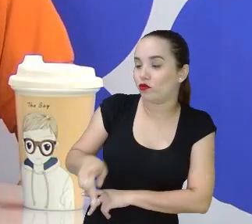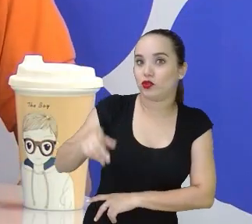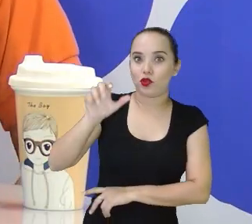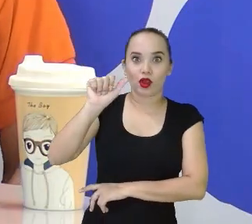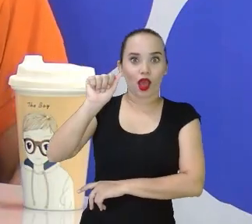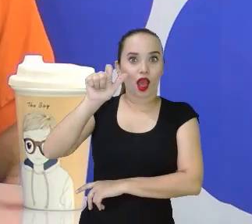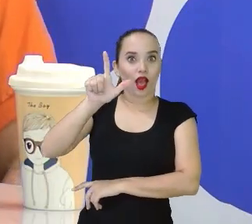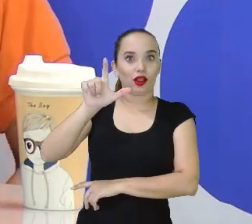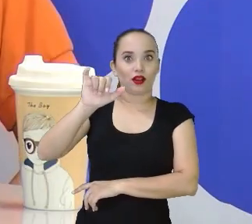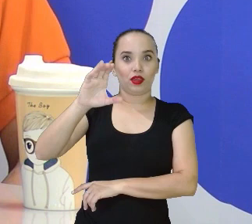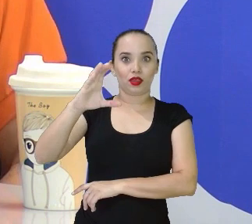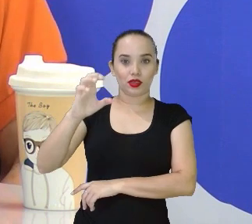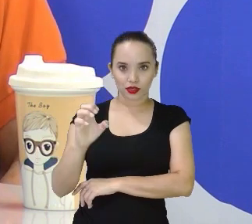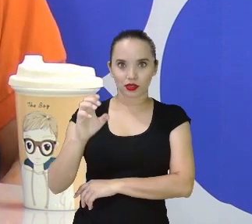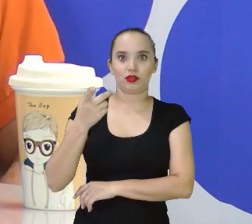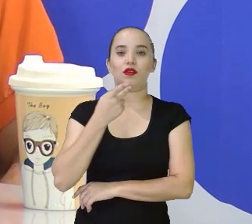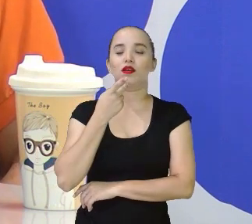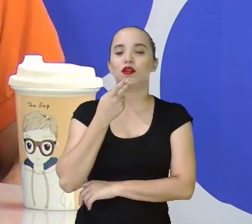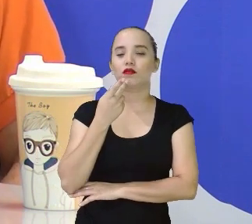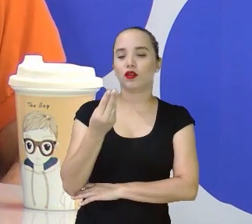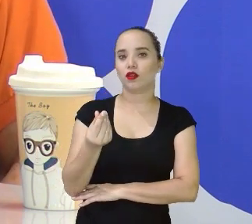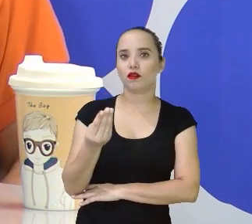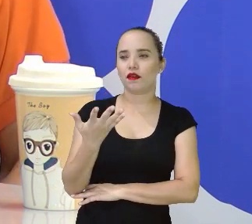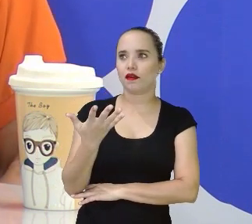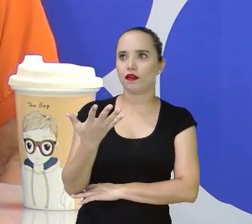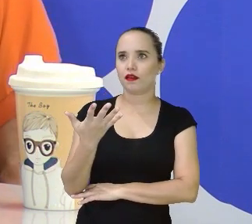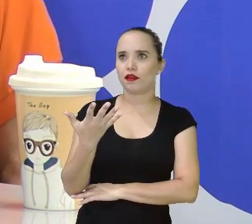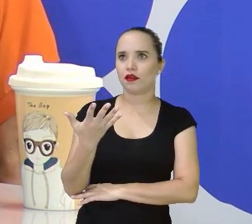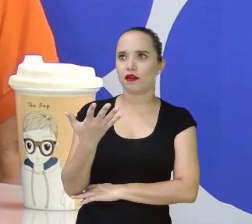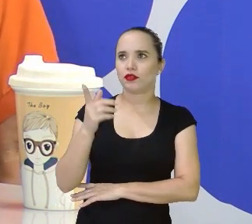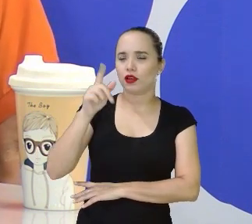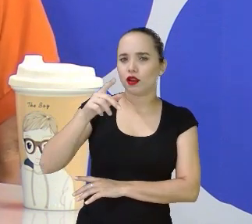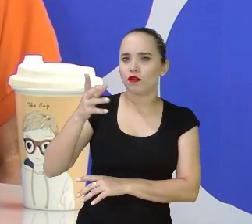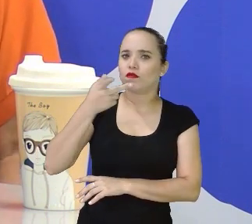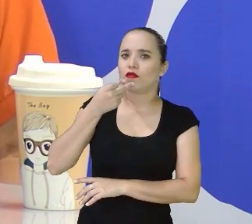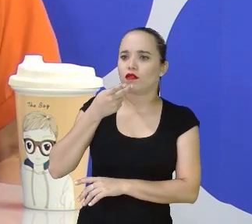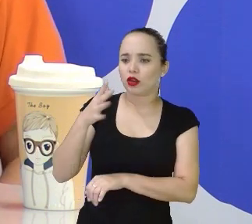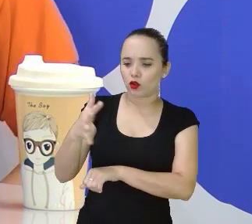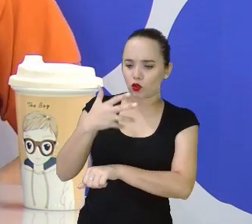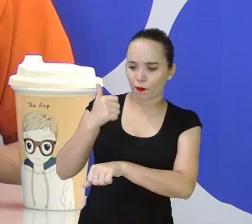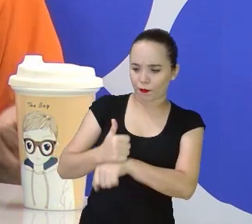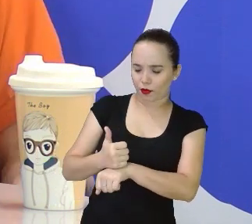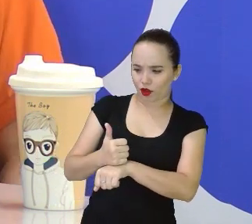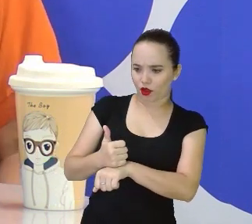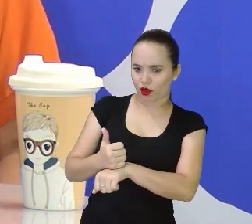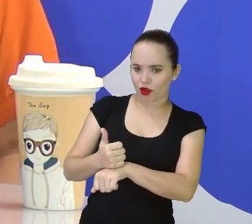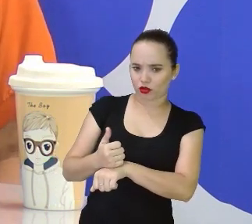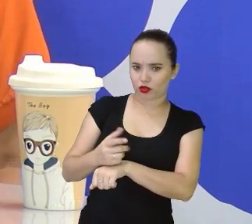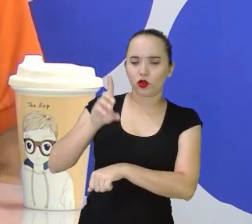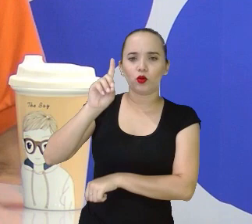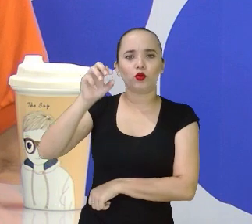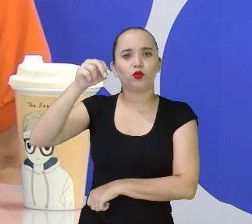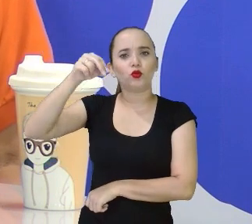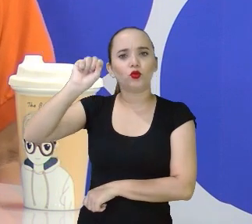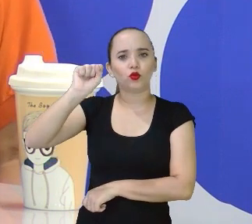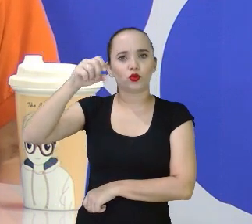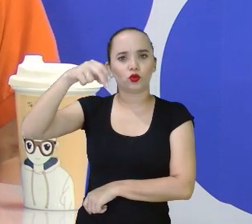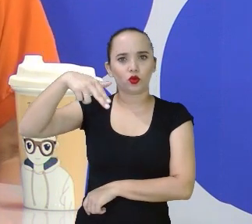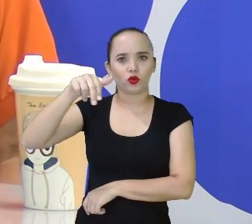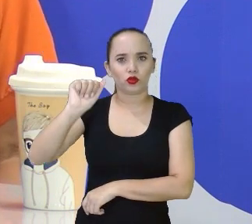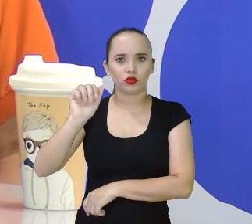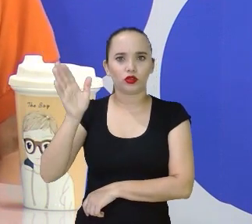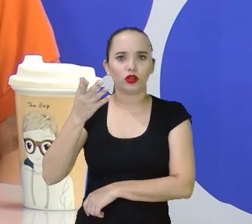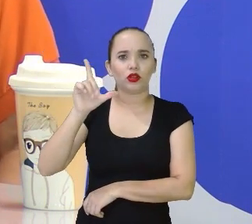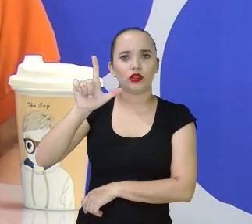Alice já chegou aqui, que ela disse que eu acho que é o parque, eu acho que é de Dona Lindu, não sei.